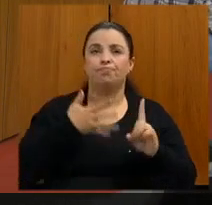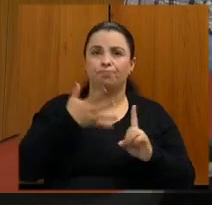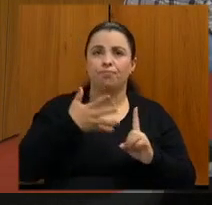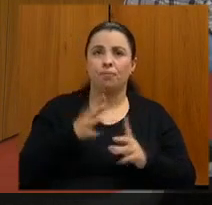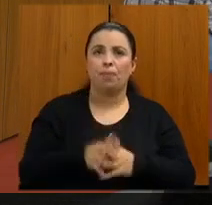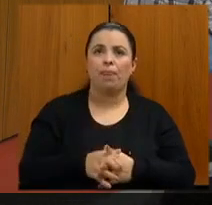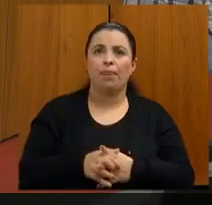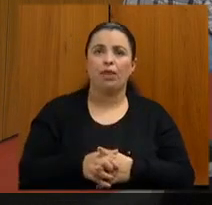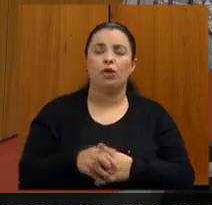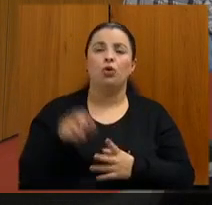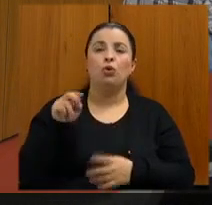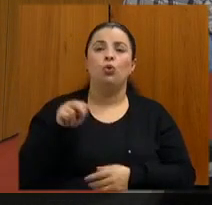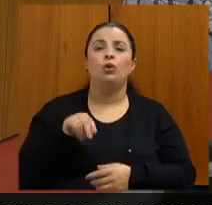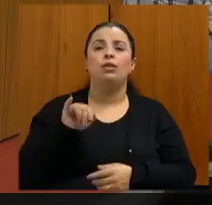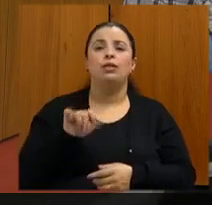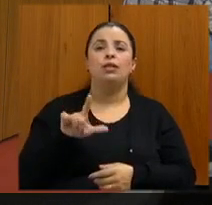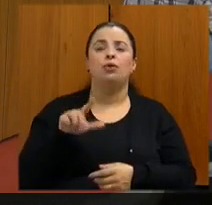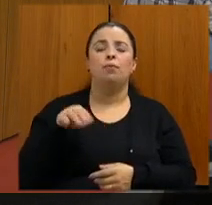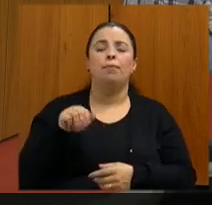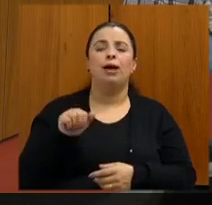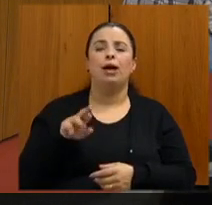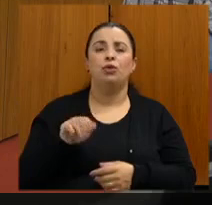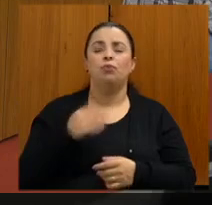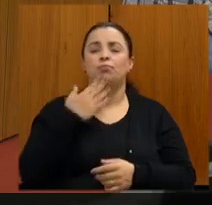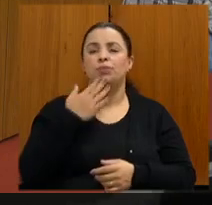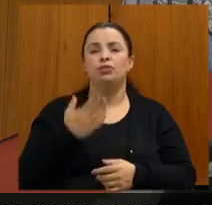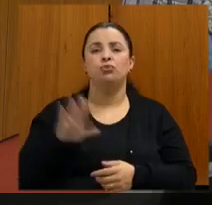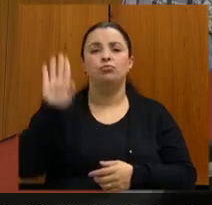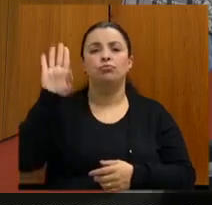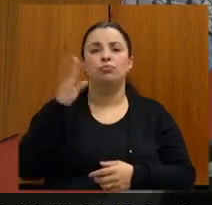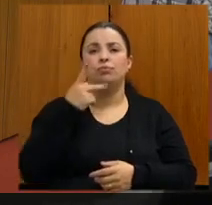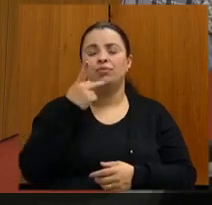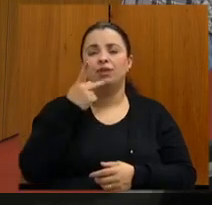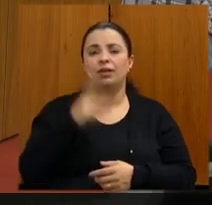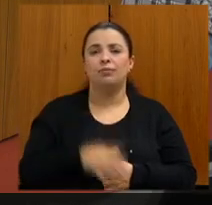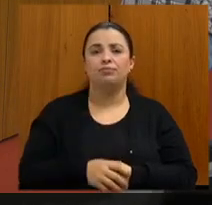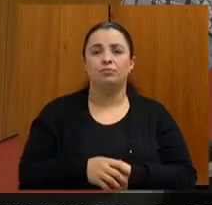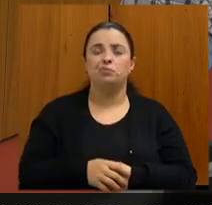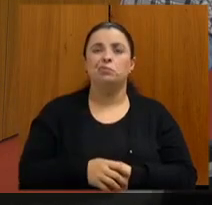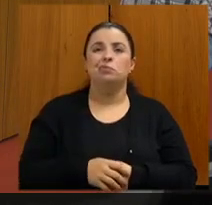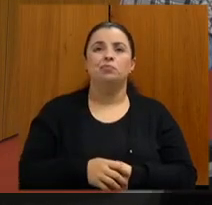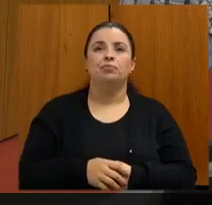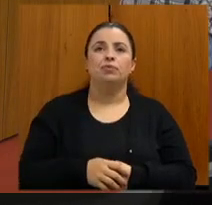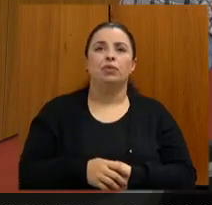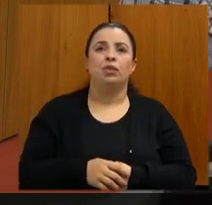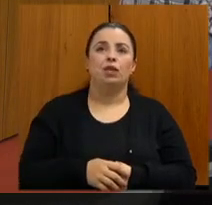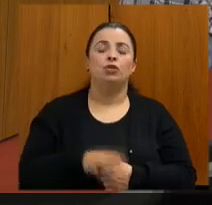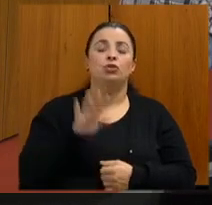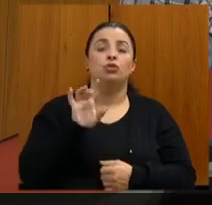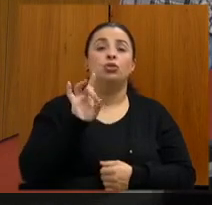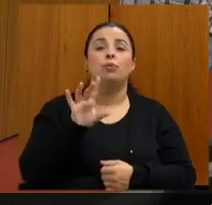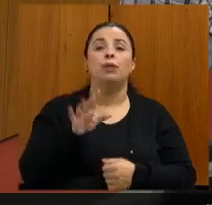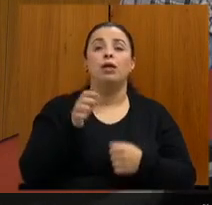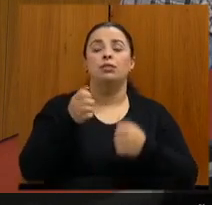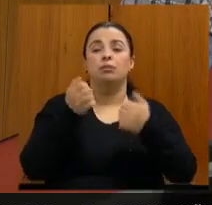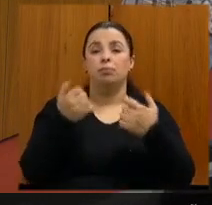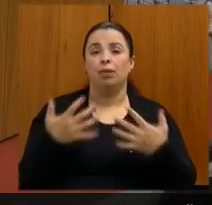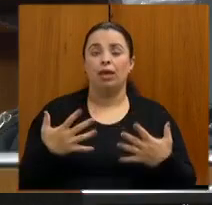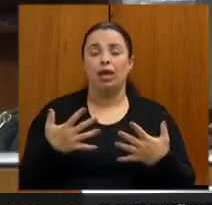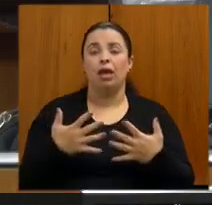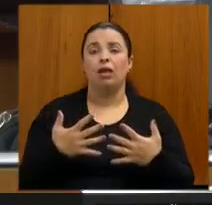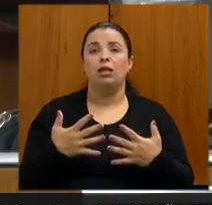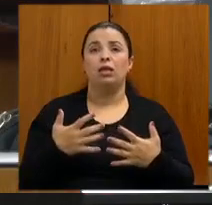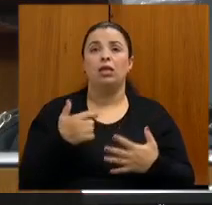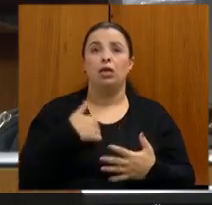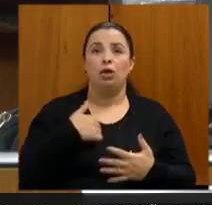Nilmar e pediu a palavra né eu posso falar só para justificar que eu vou